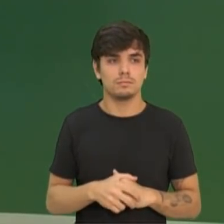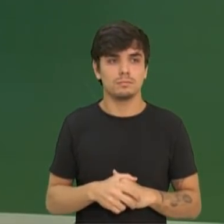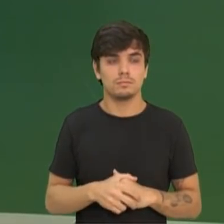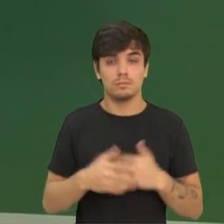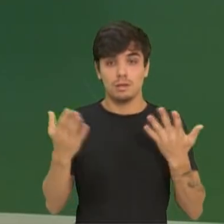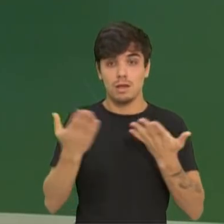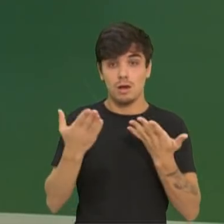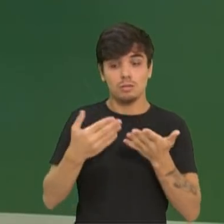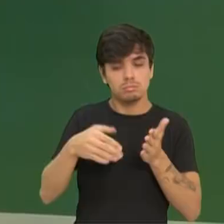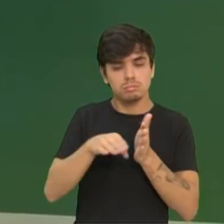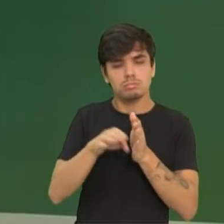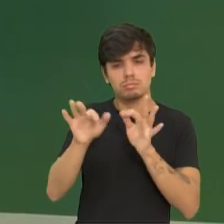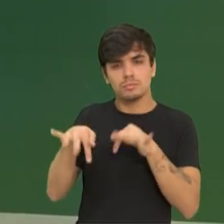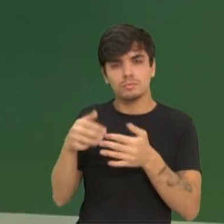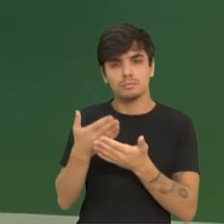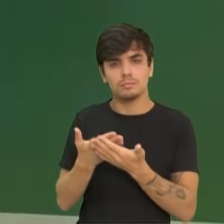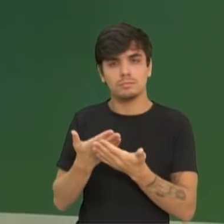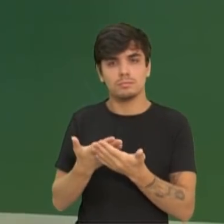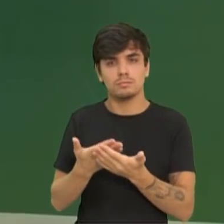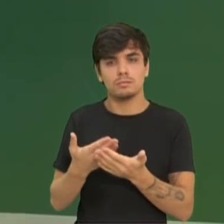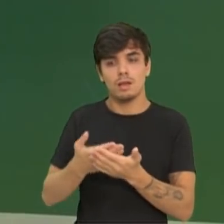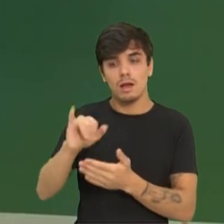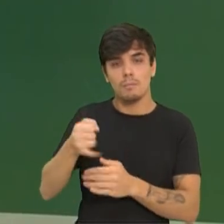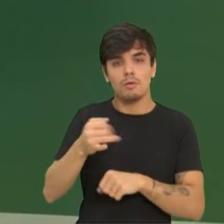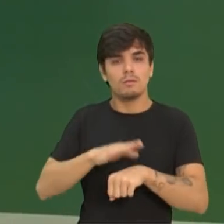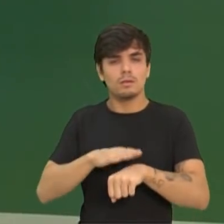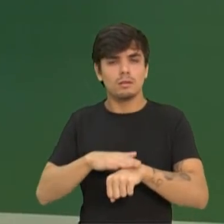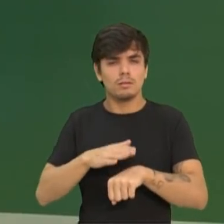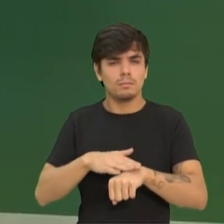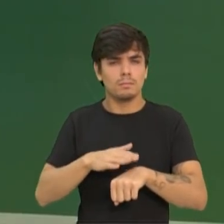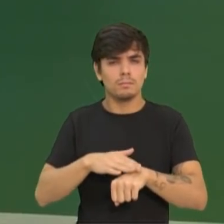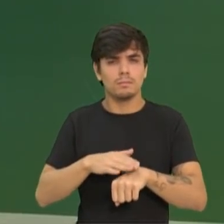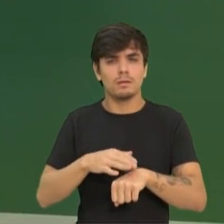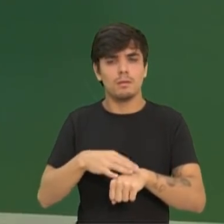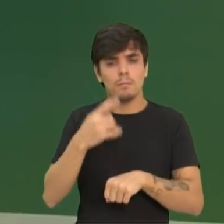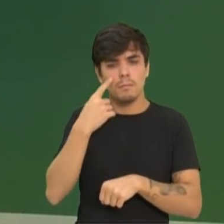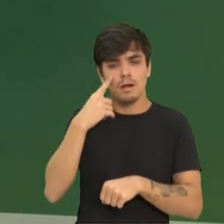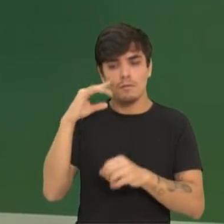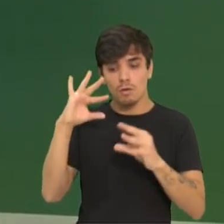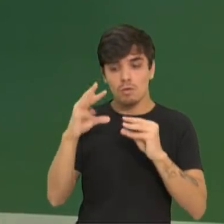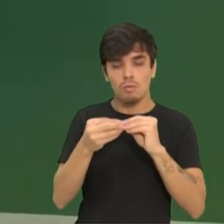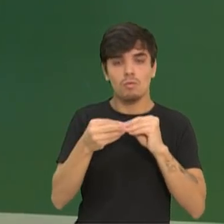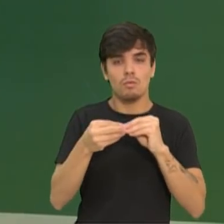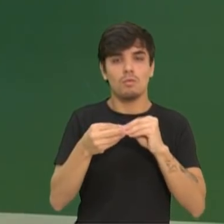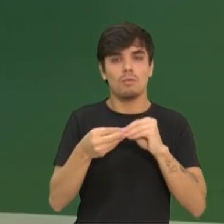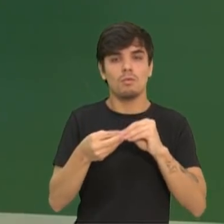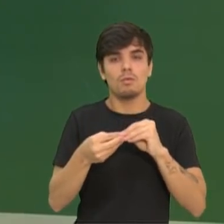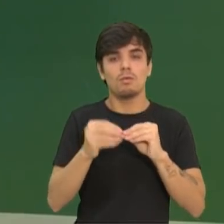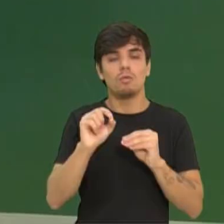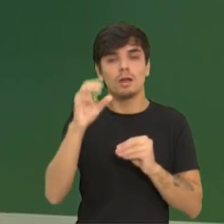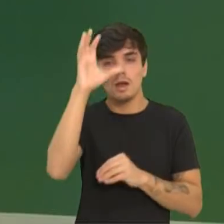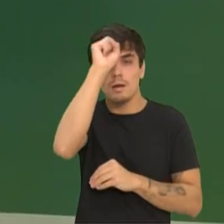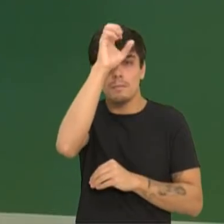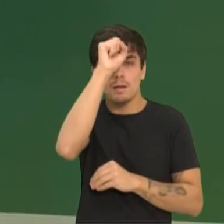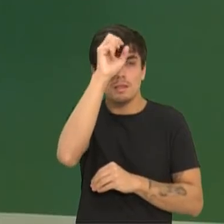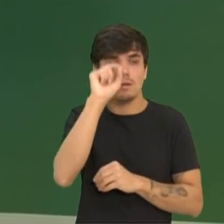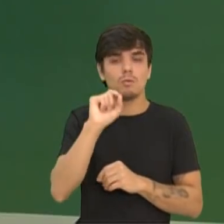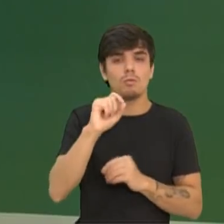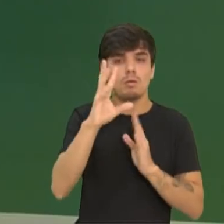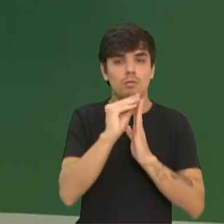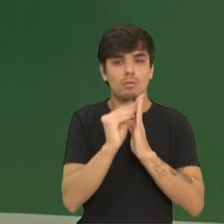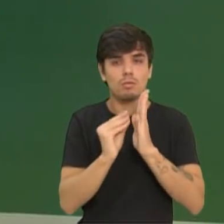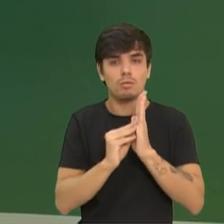Estamos chegando ao fim da nossa aula. Aproveite esse momento para ver o resumo e ver o que aprendemos, quais foram os